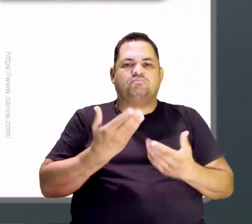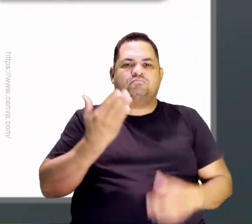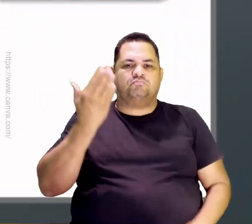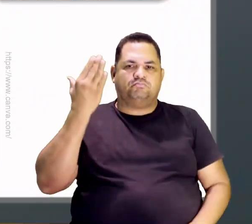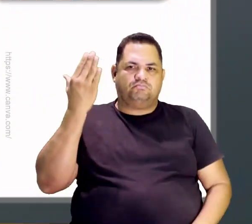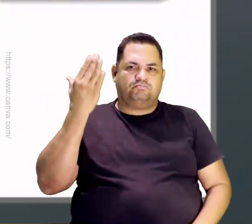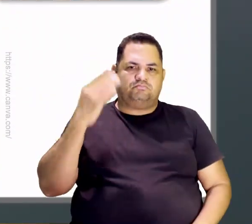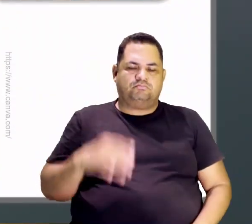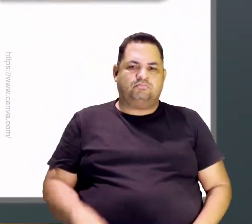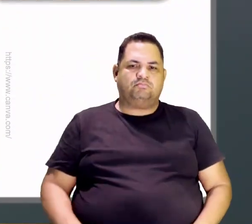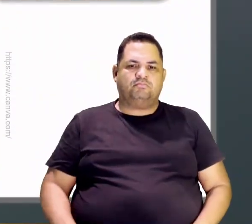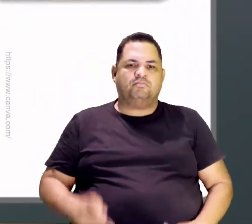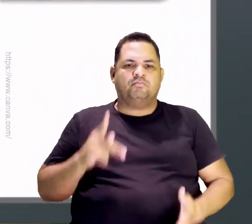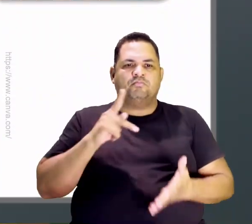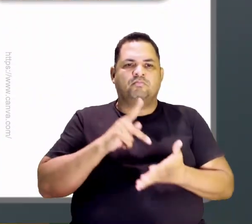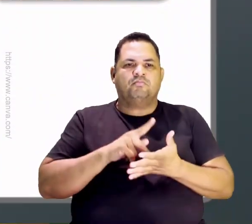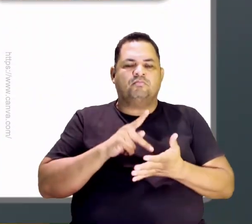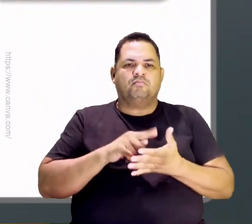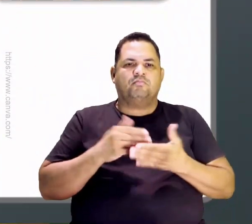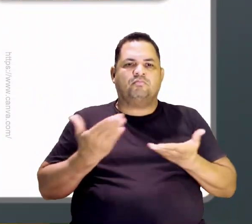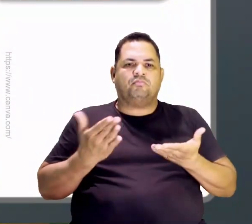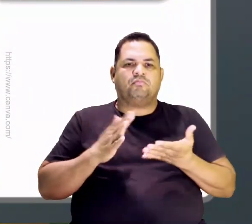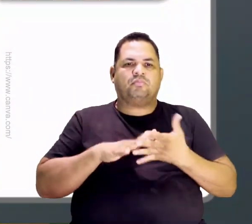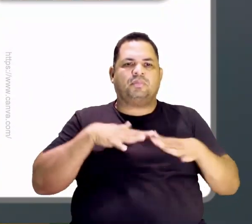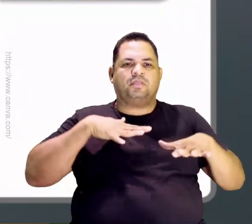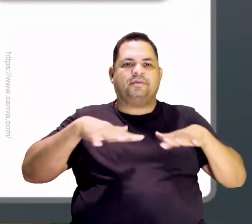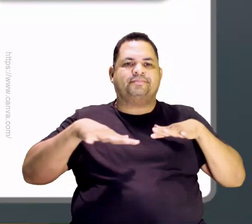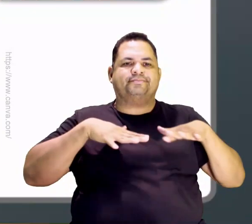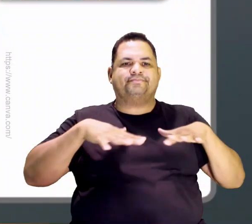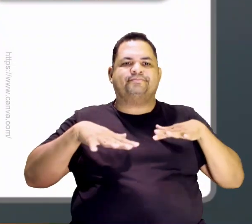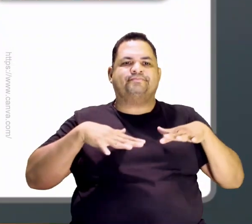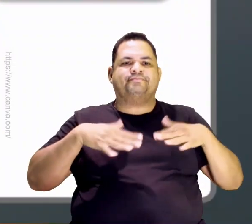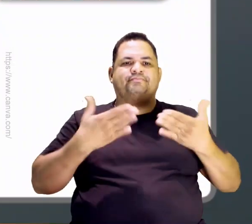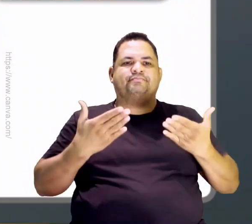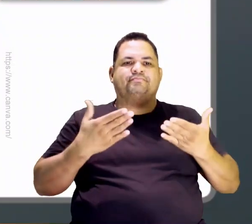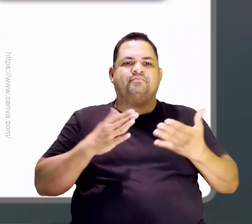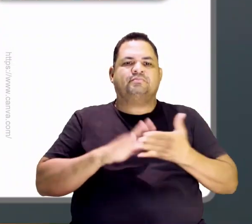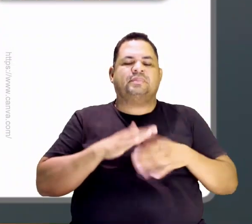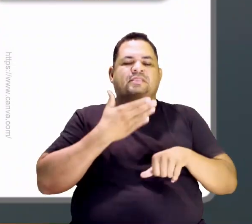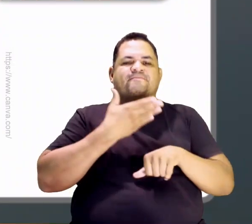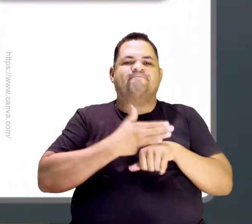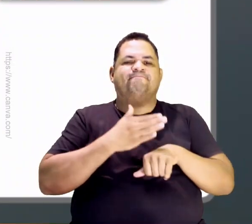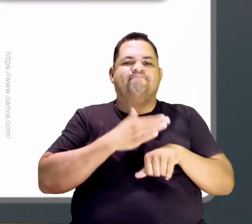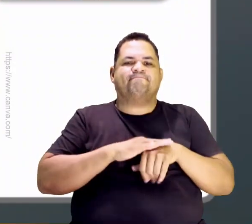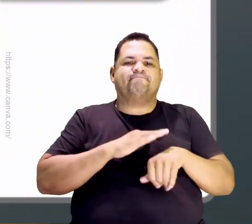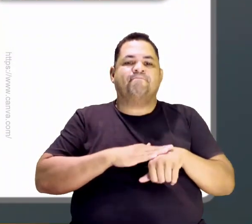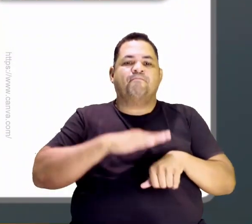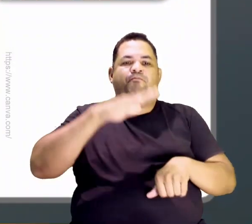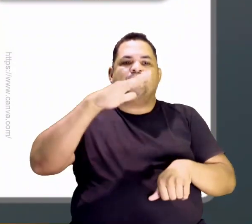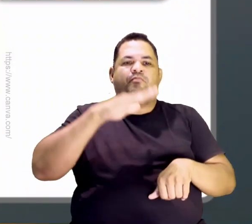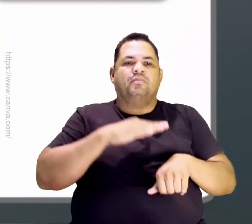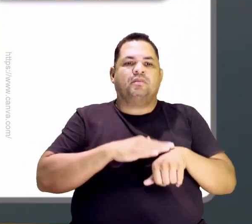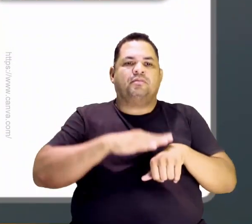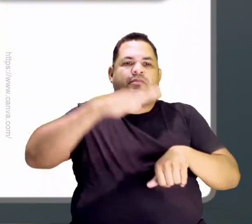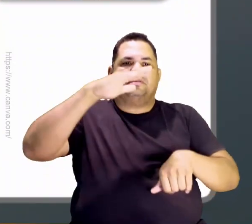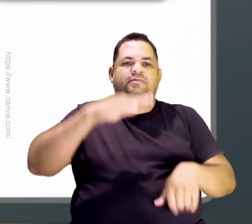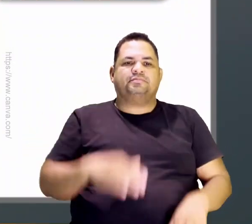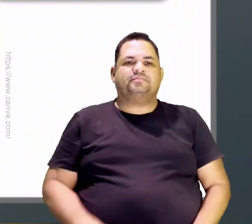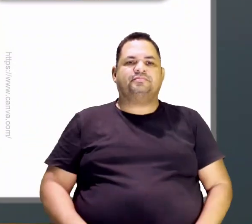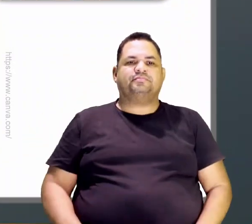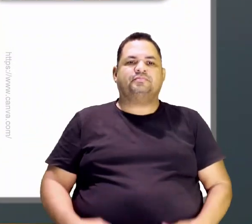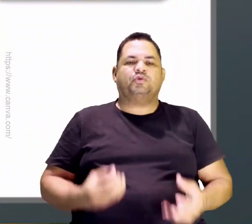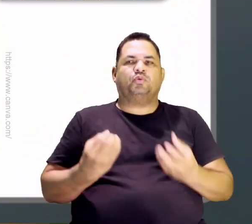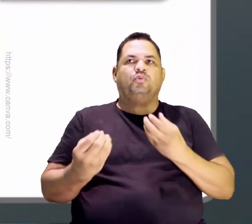na realidade, é o momento de você se mexer, de você se exercitar mais e mais. E como